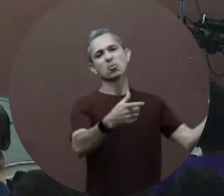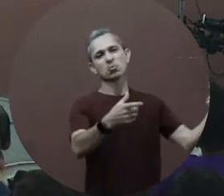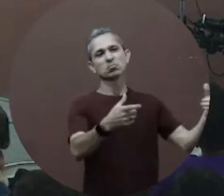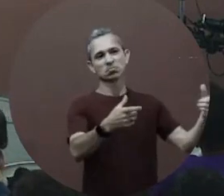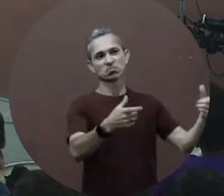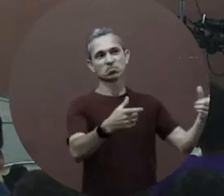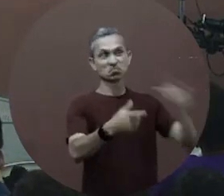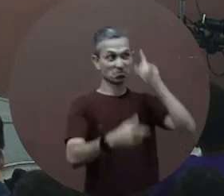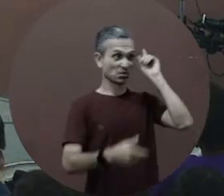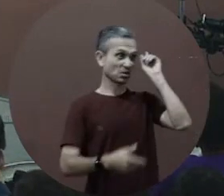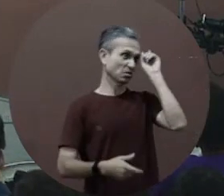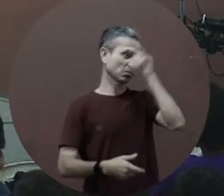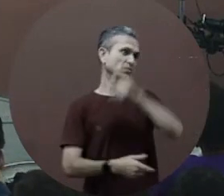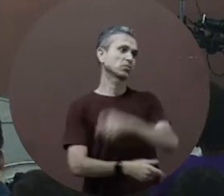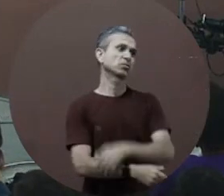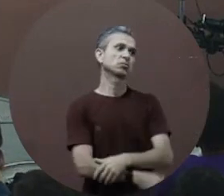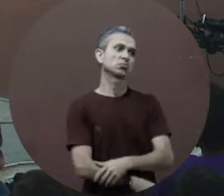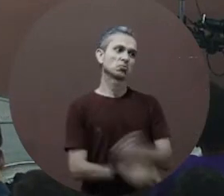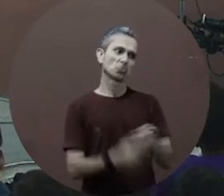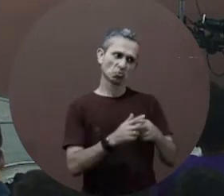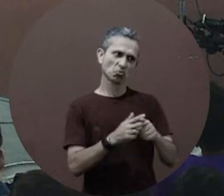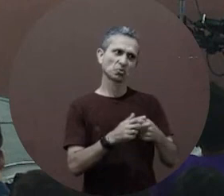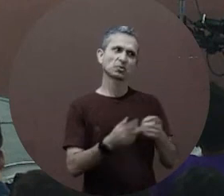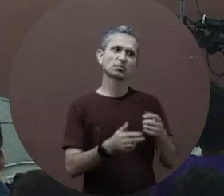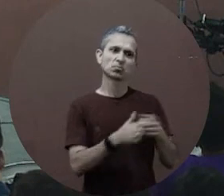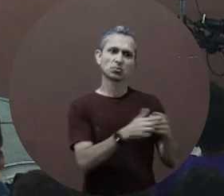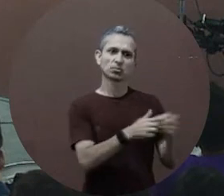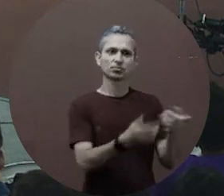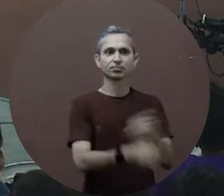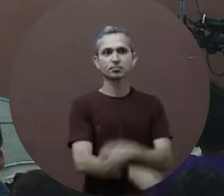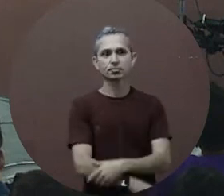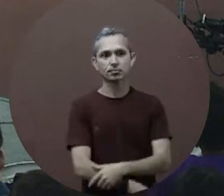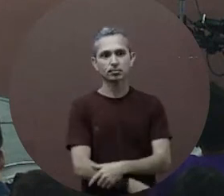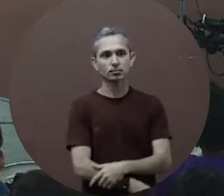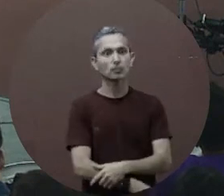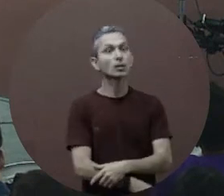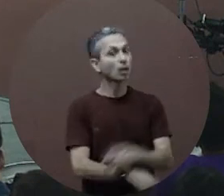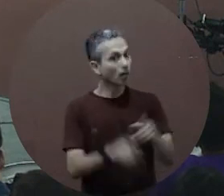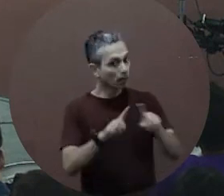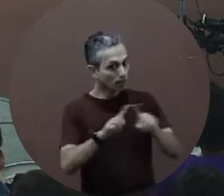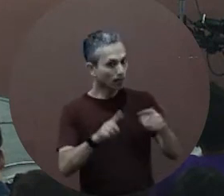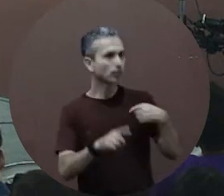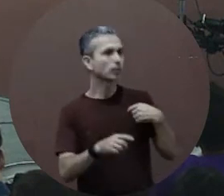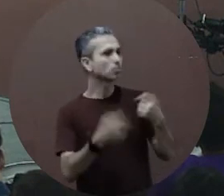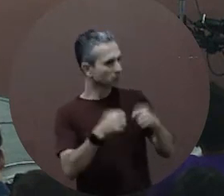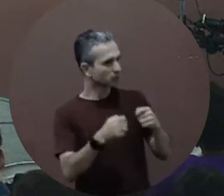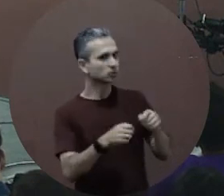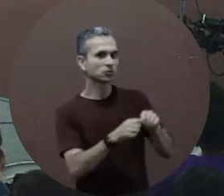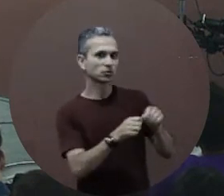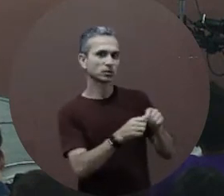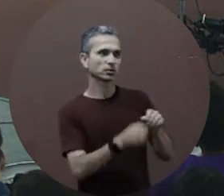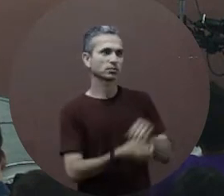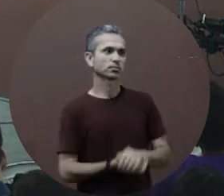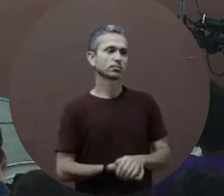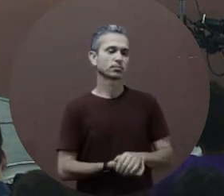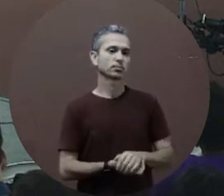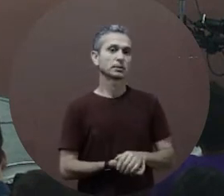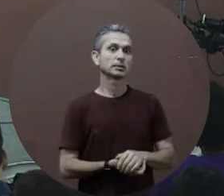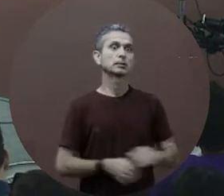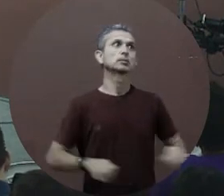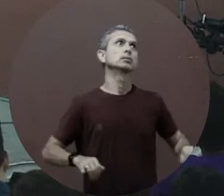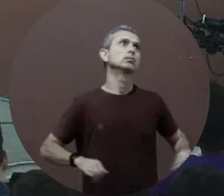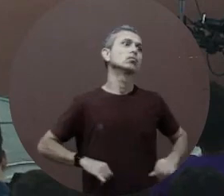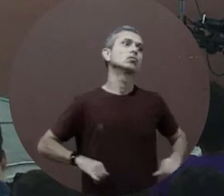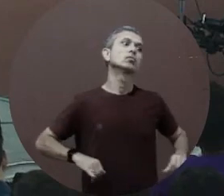mais difícil. Mas aí você não tem que fazer? Tem que fazer. Mas você vai fazer gemendo. Ah, meu Deus, como eu